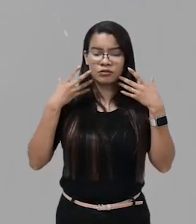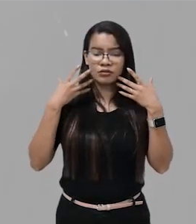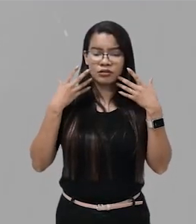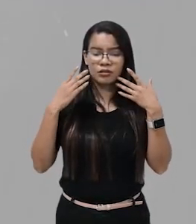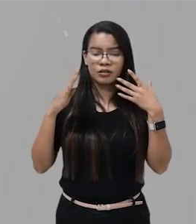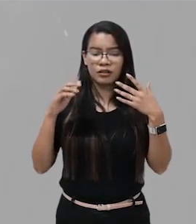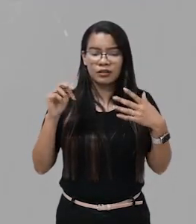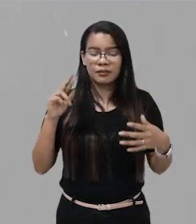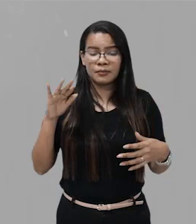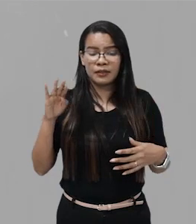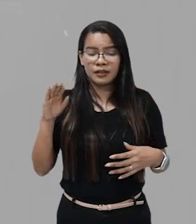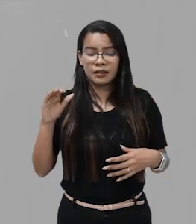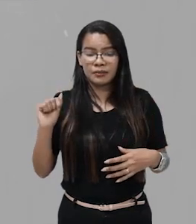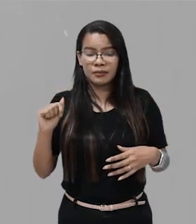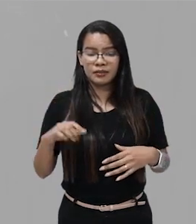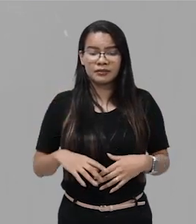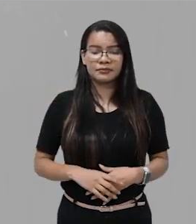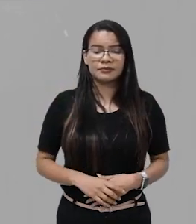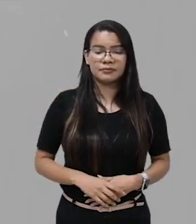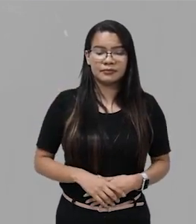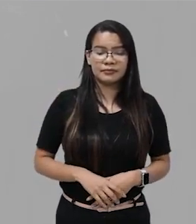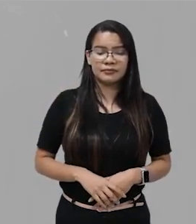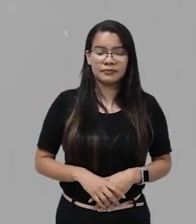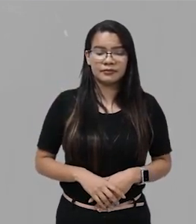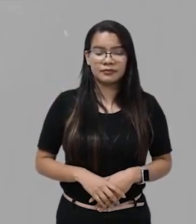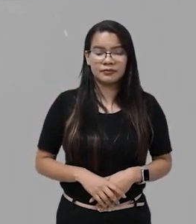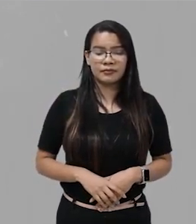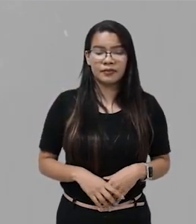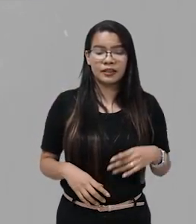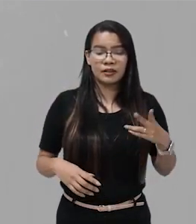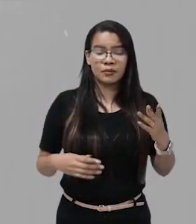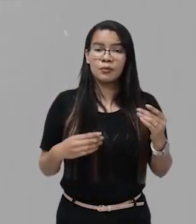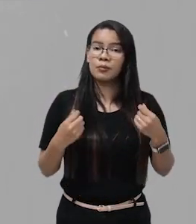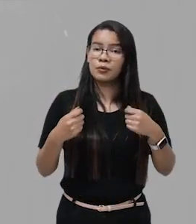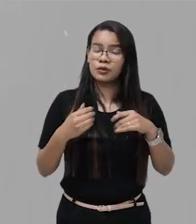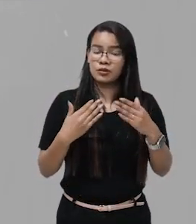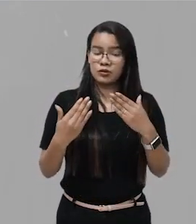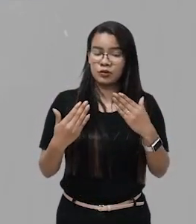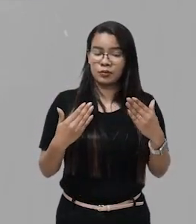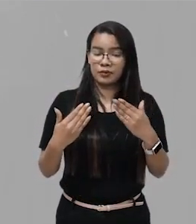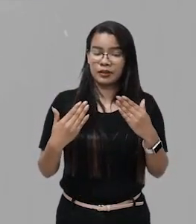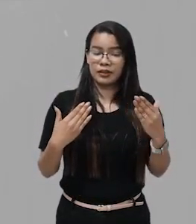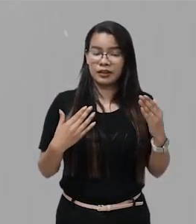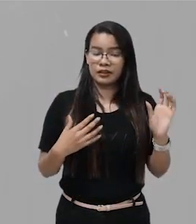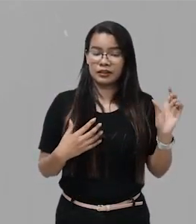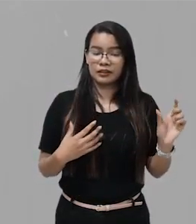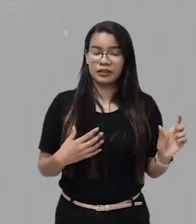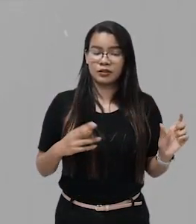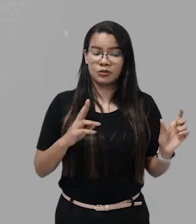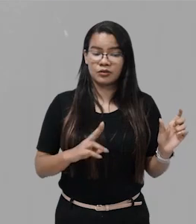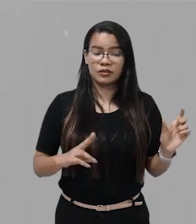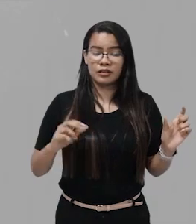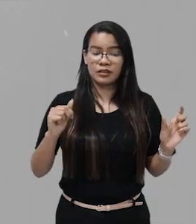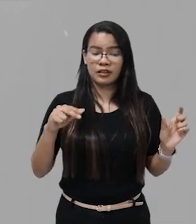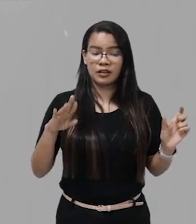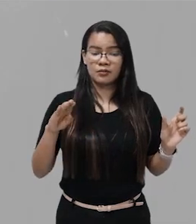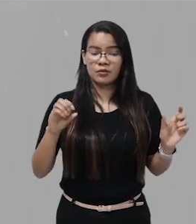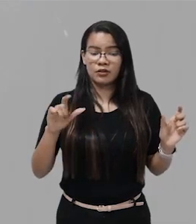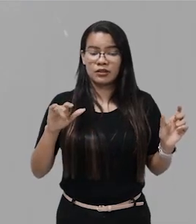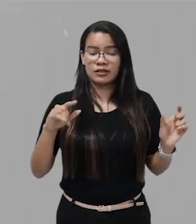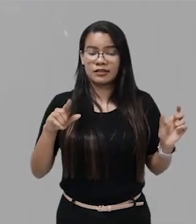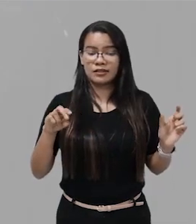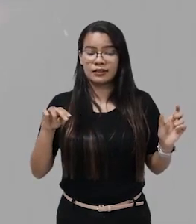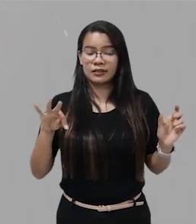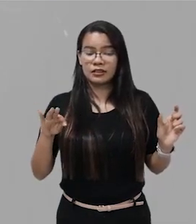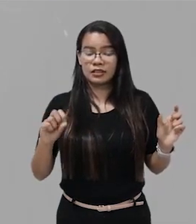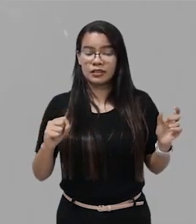mulher barbuda, no caso é essa aqui mesmo. Ó. Eu coloquei para que vocês comparassem. Aqui ela fazendo uso de anabolizantes, ela olha como a